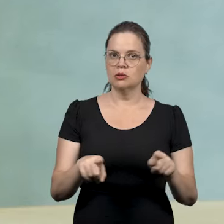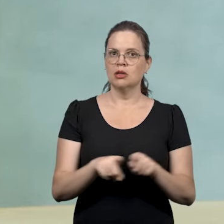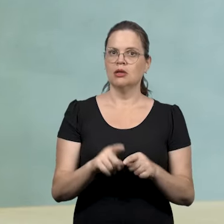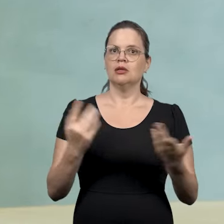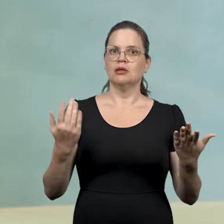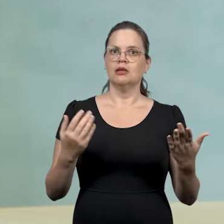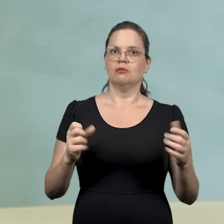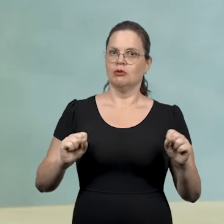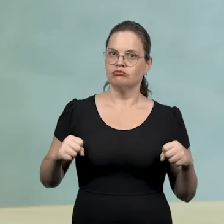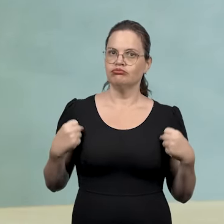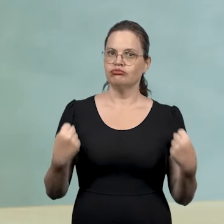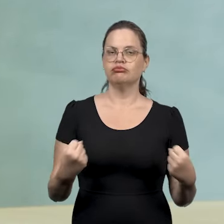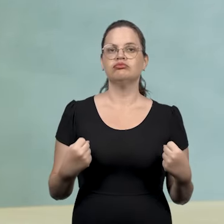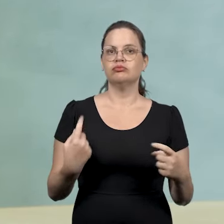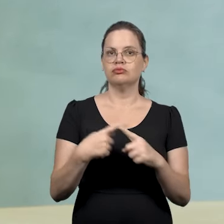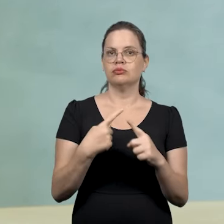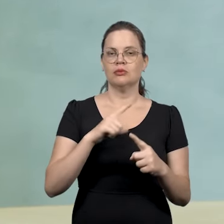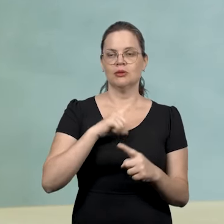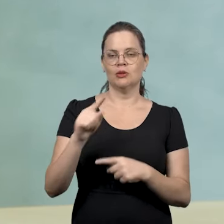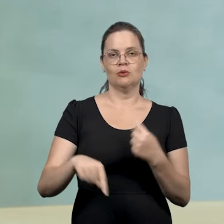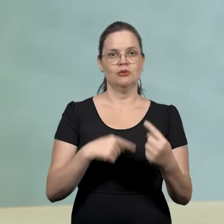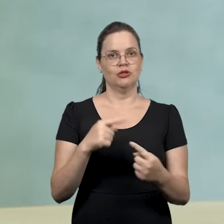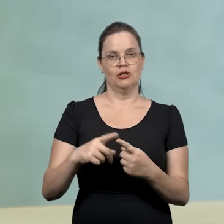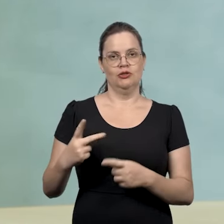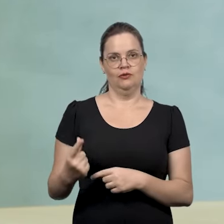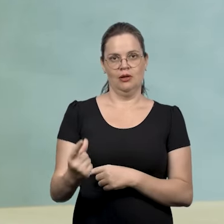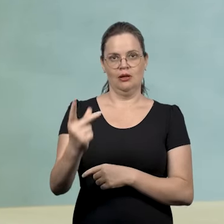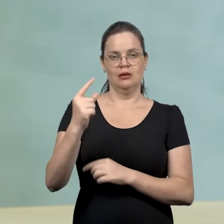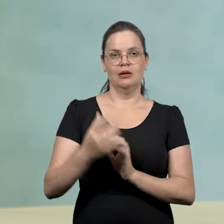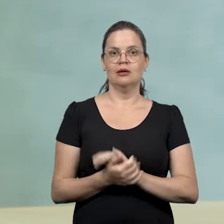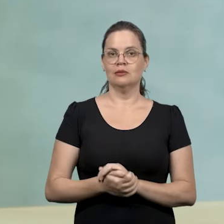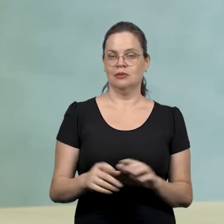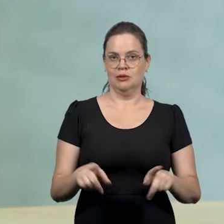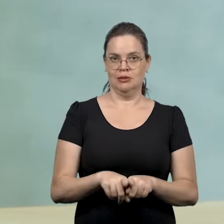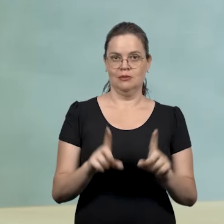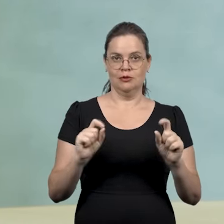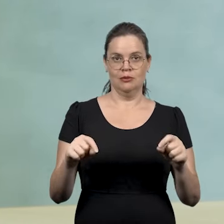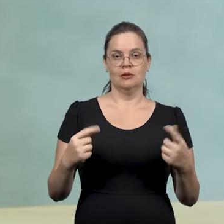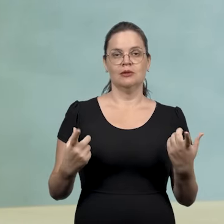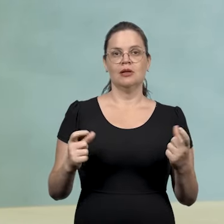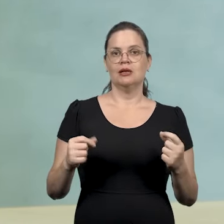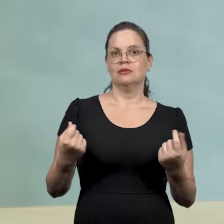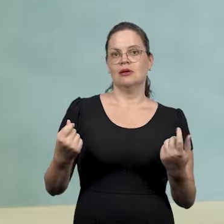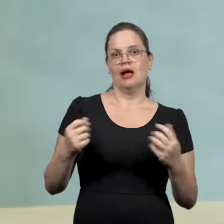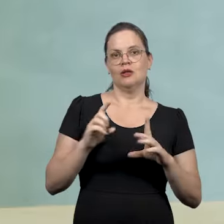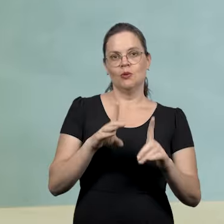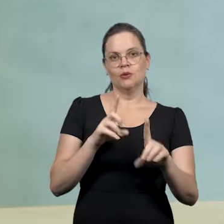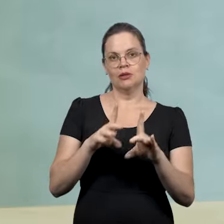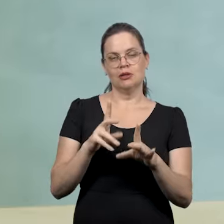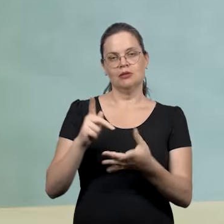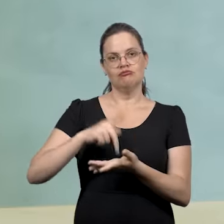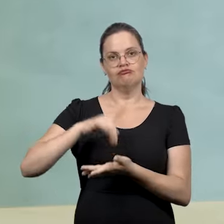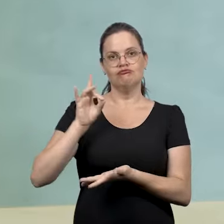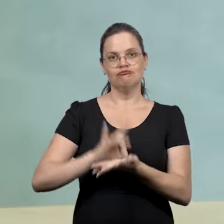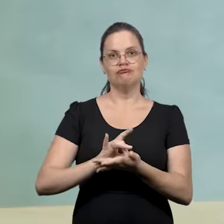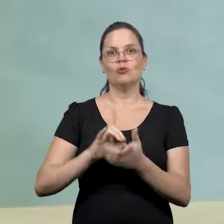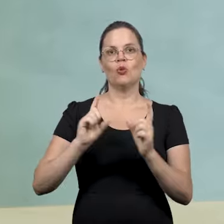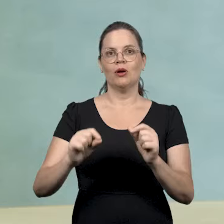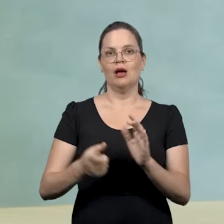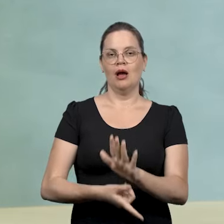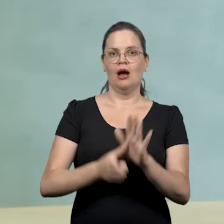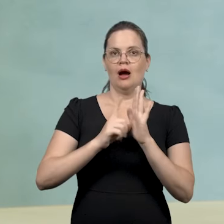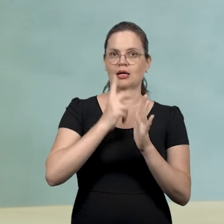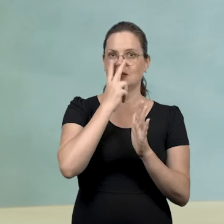dentro de um propósito que é um propósito eterno, né? E o evangelho, de fato, ele reconcilia aquilo que é oposto